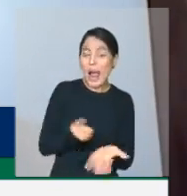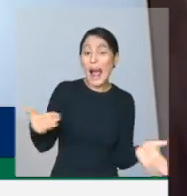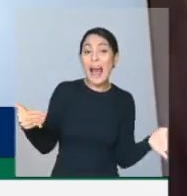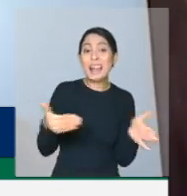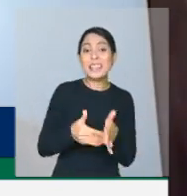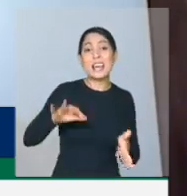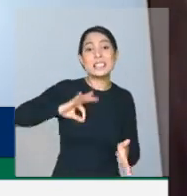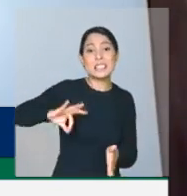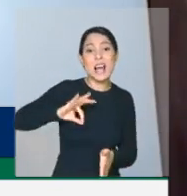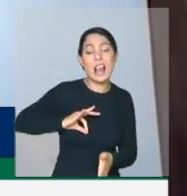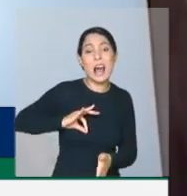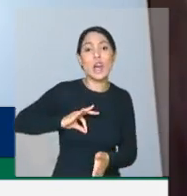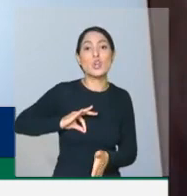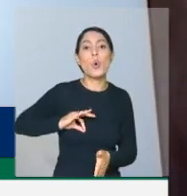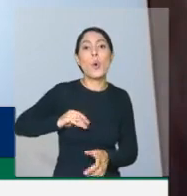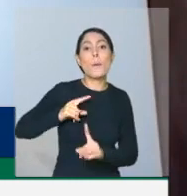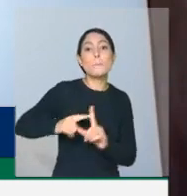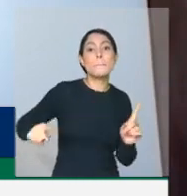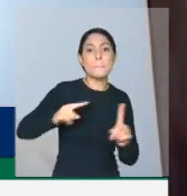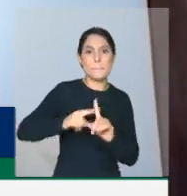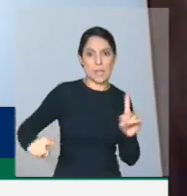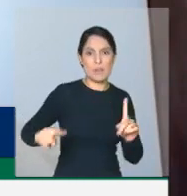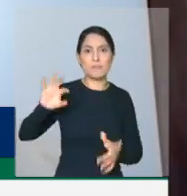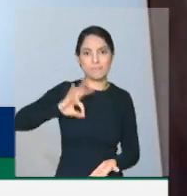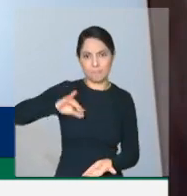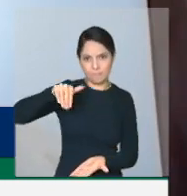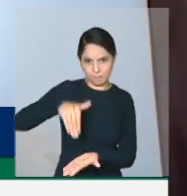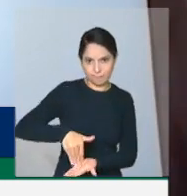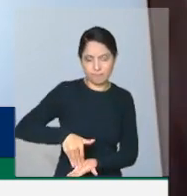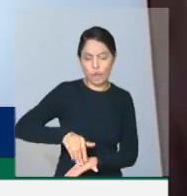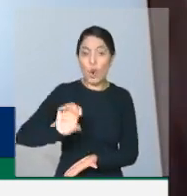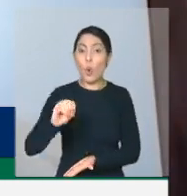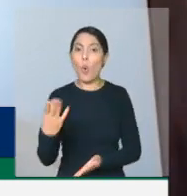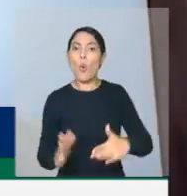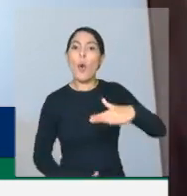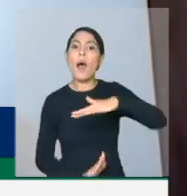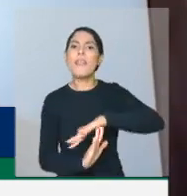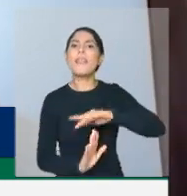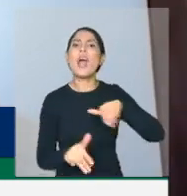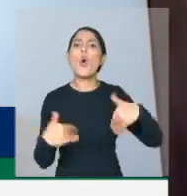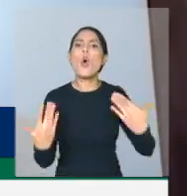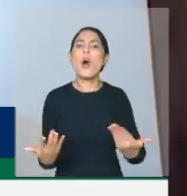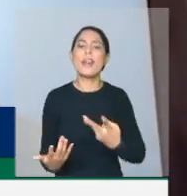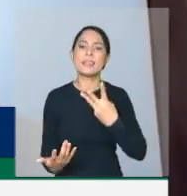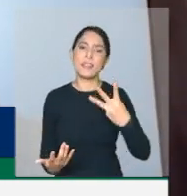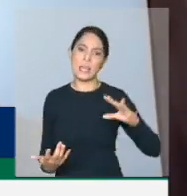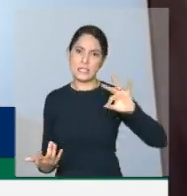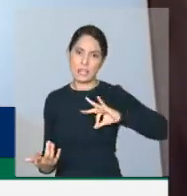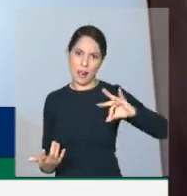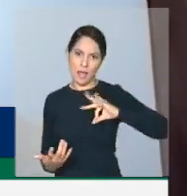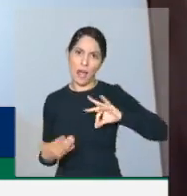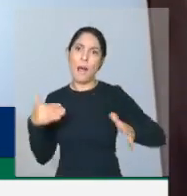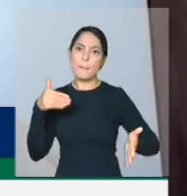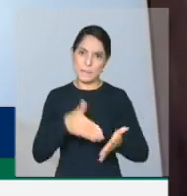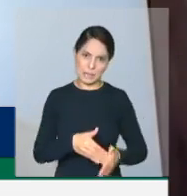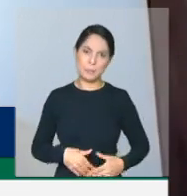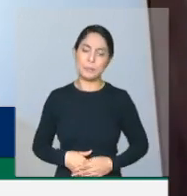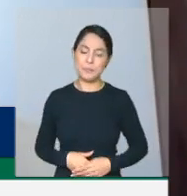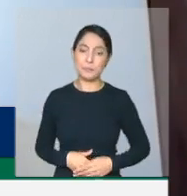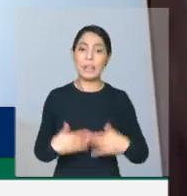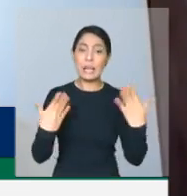salário mínimo ou renda familiar total de até 3 pisos salariais. Para a mulher provedora de